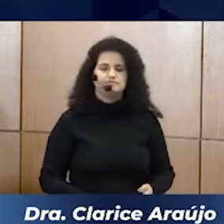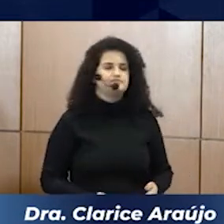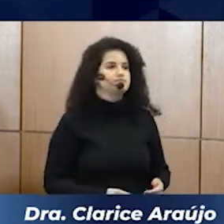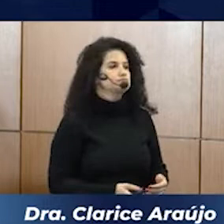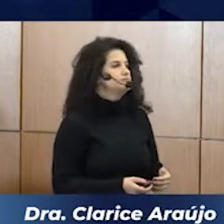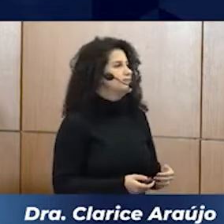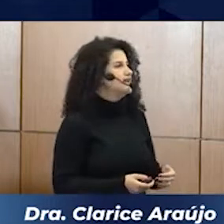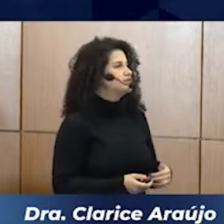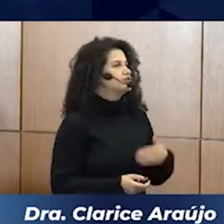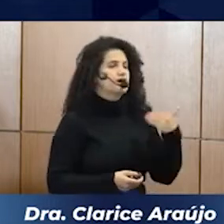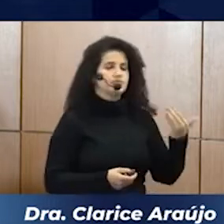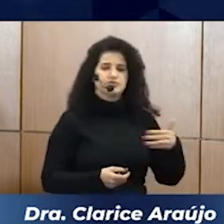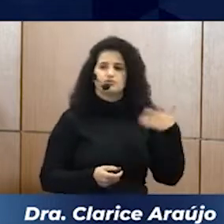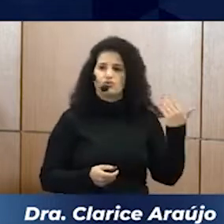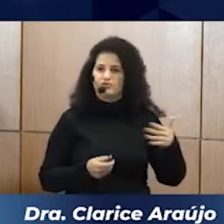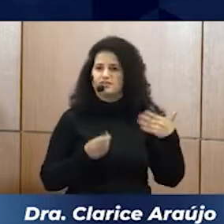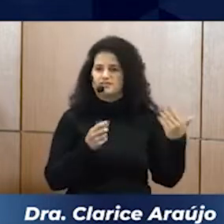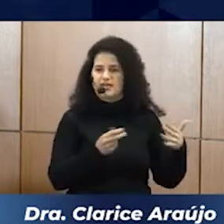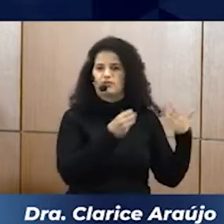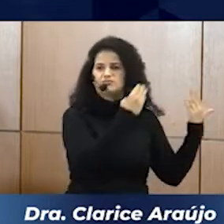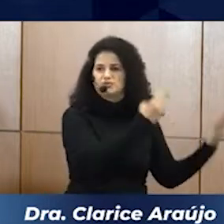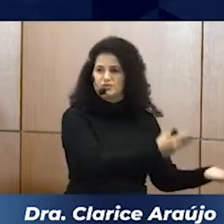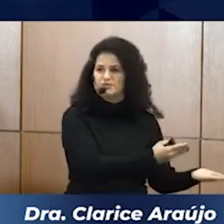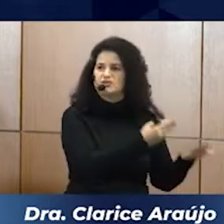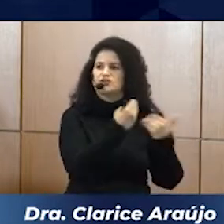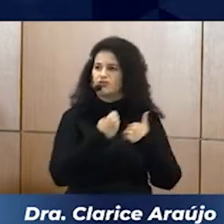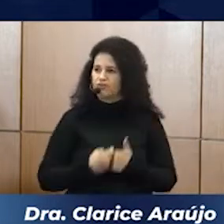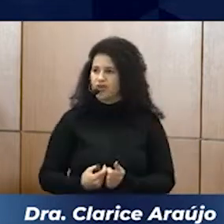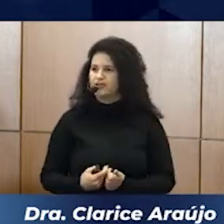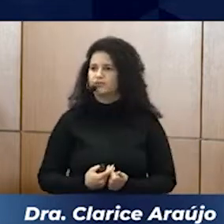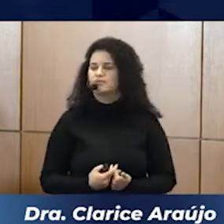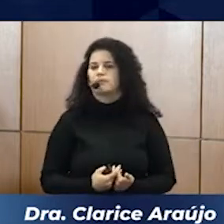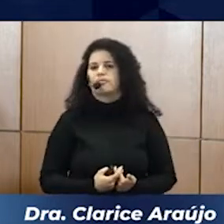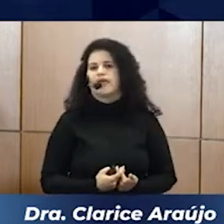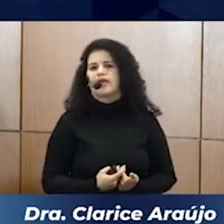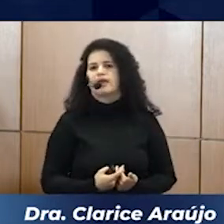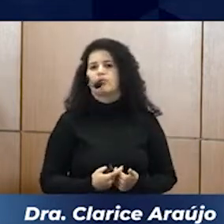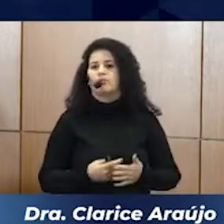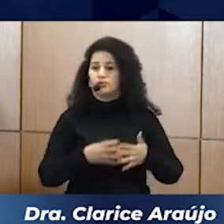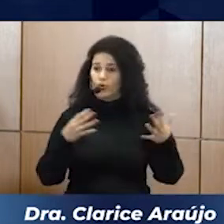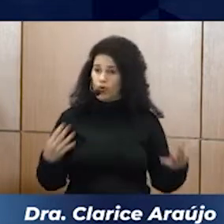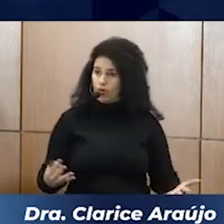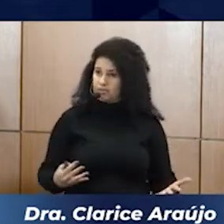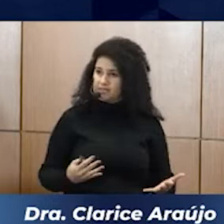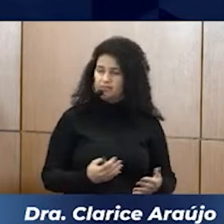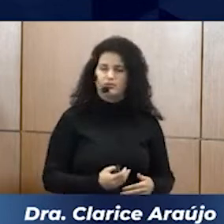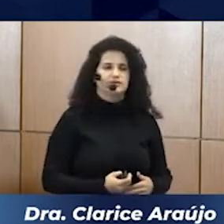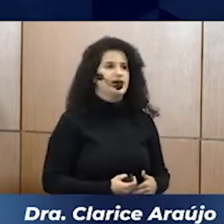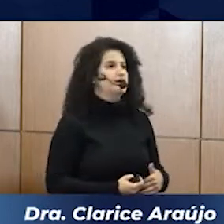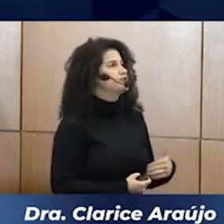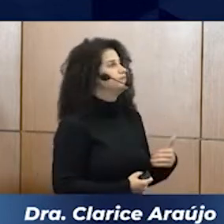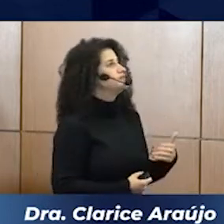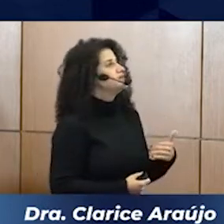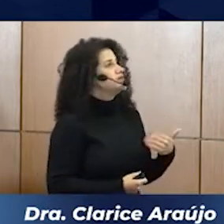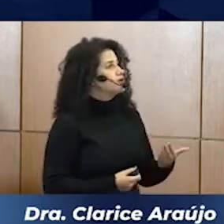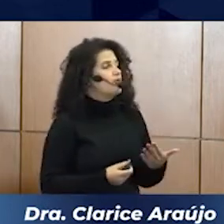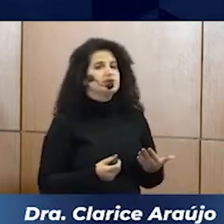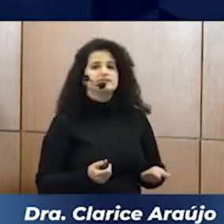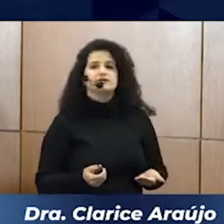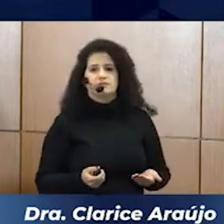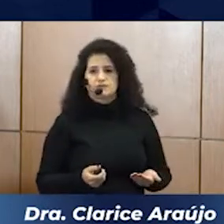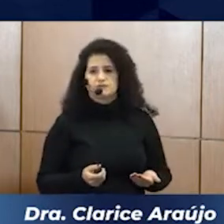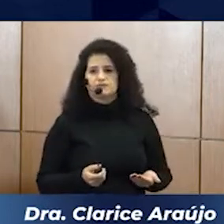juntas, tiramos dúvidas, né, com as pessoas que tinham feito o protocolo dessa abordagem